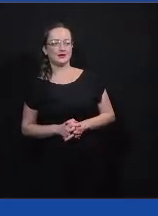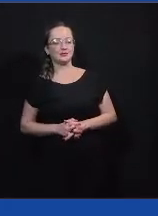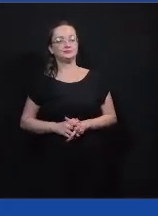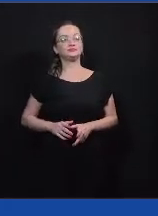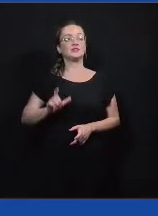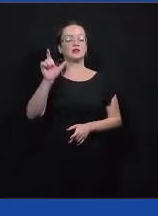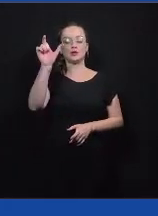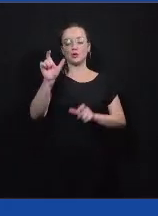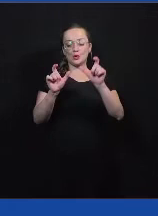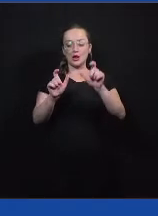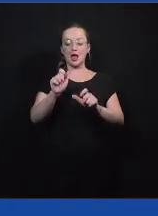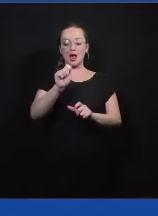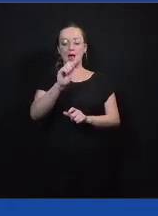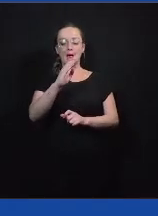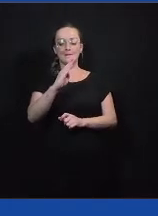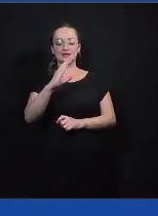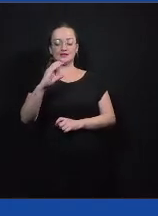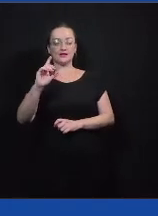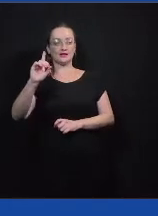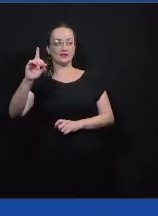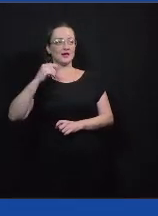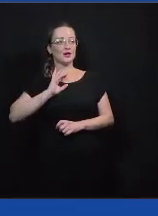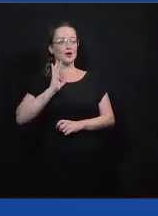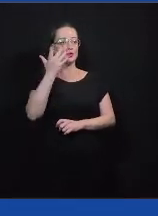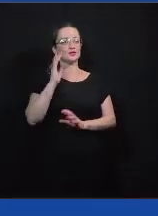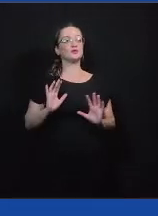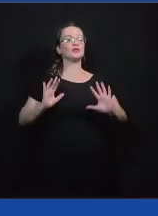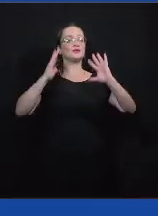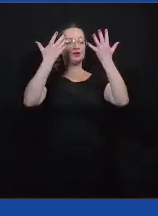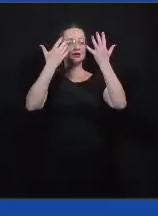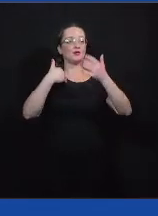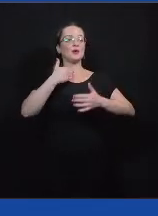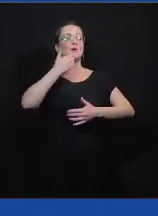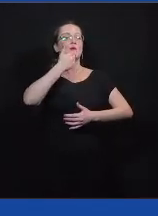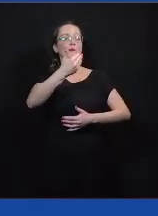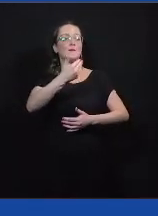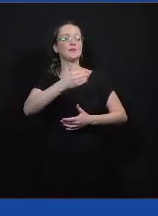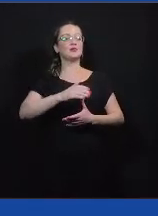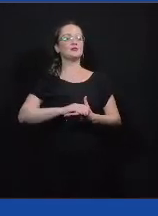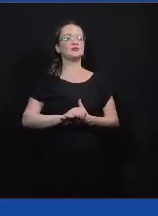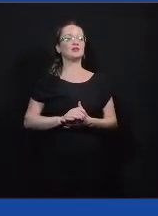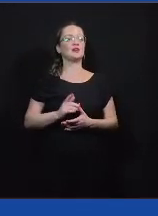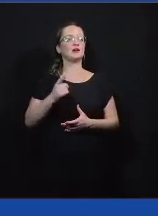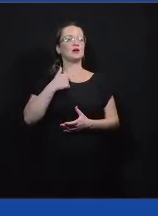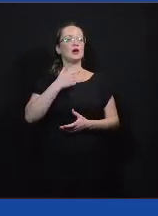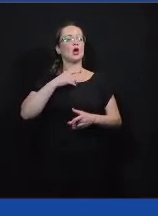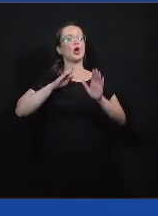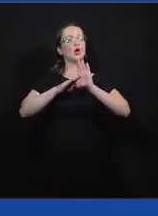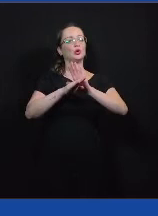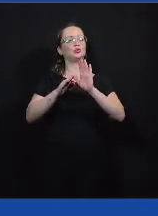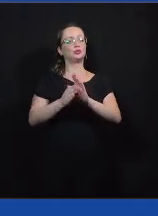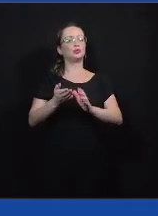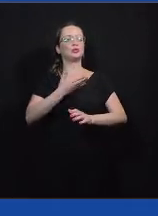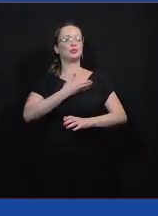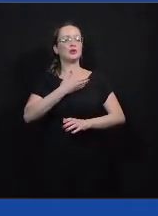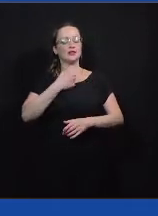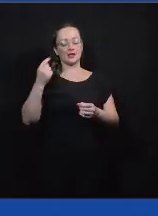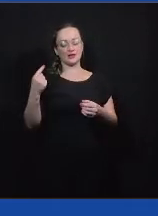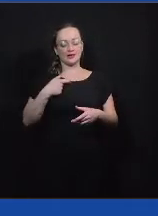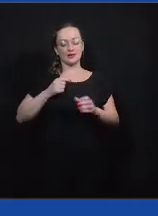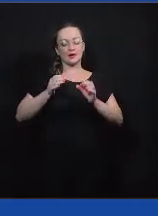que aconteceram esse cê vê eu vou pedindo ajuda aí também dá os colegas que estão aqui comigo na